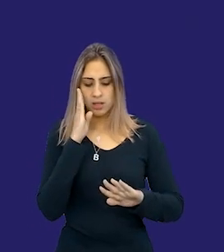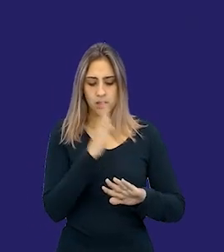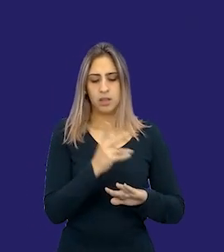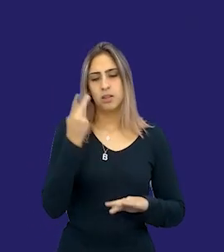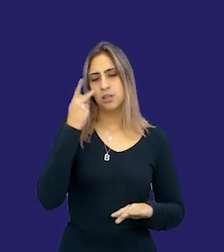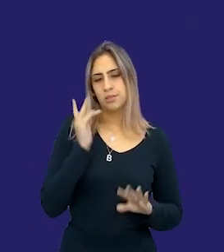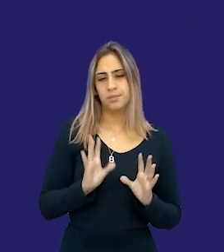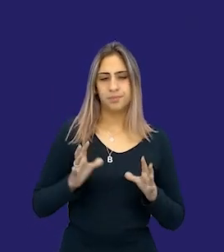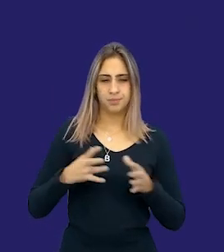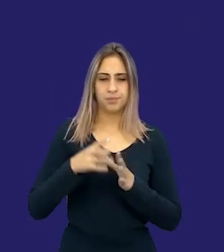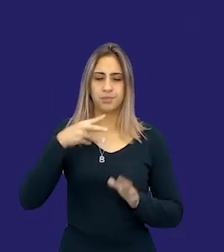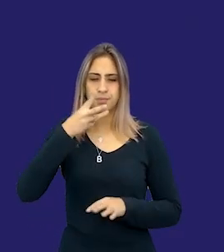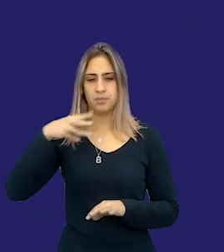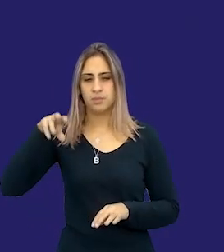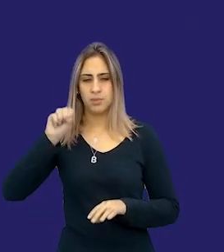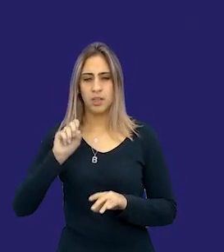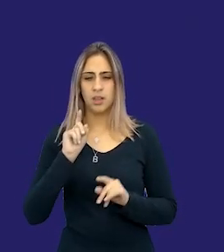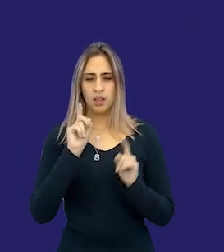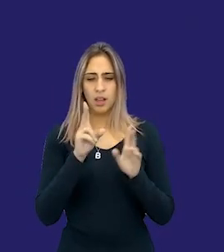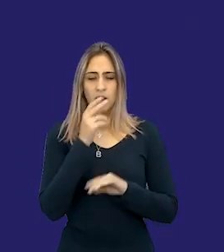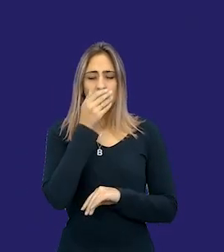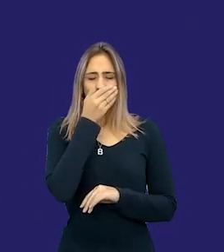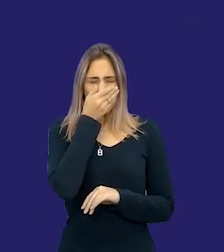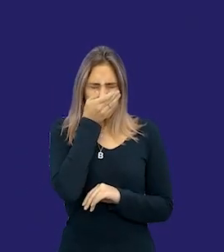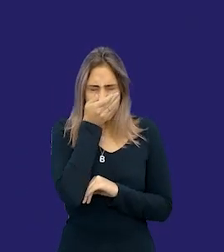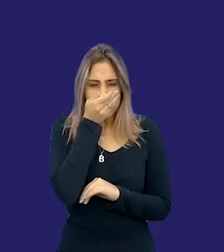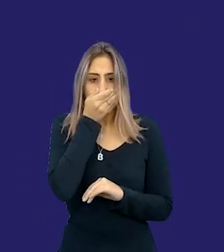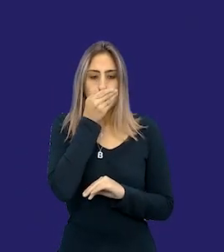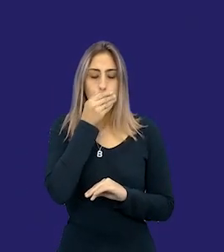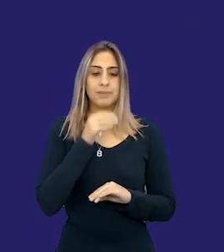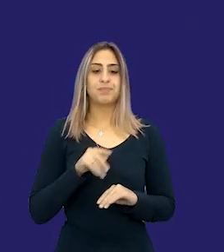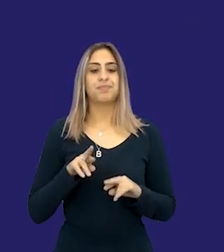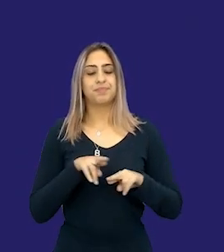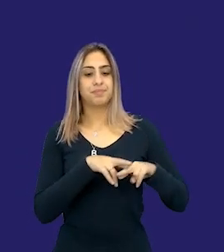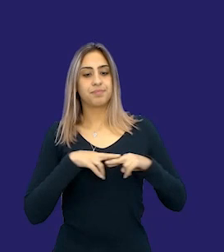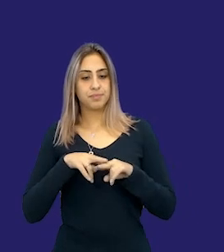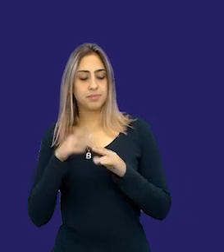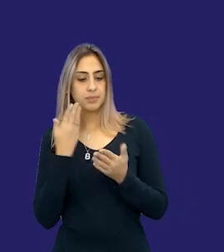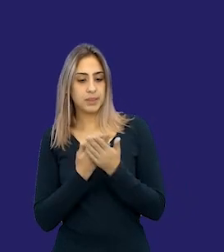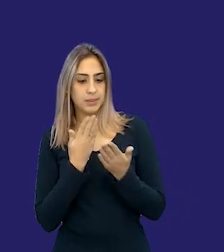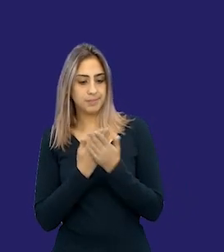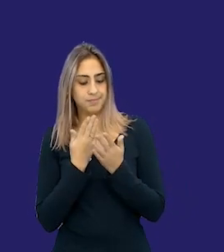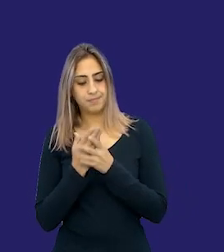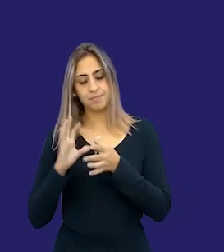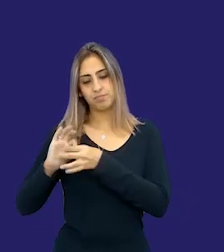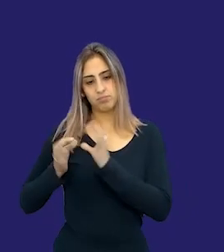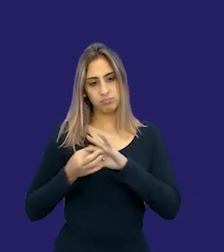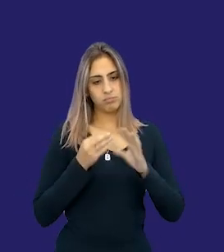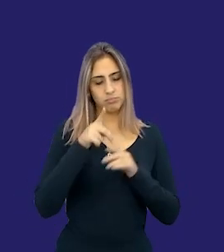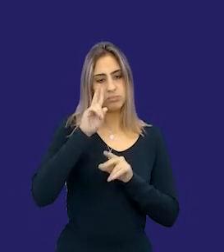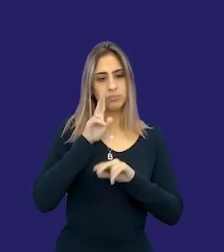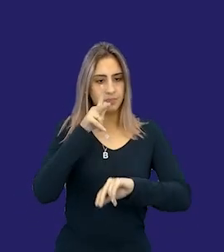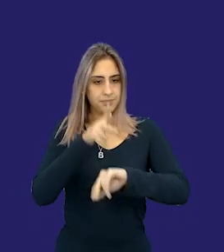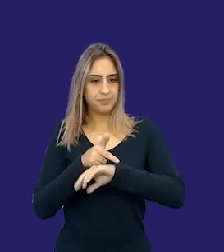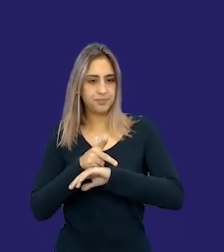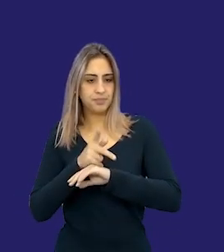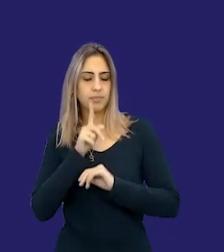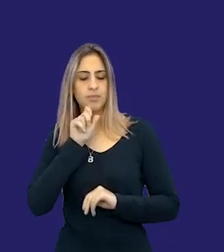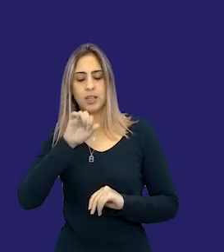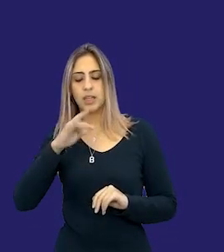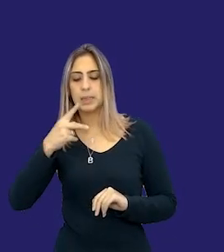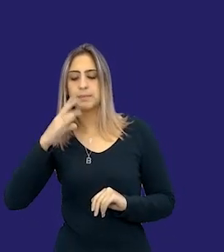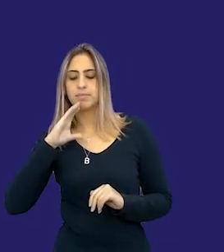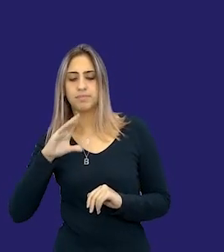automaticamente para o site da EFAP, ok? A retomada e o estudo do conteúdo dessa transmissão, por exemplo, durante a